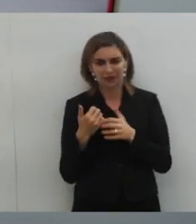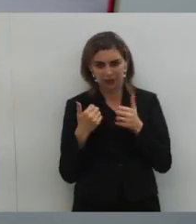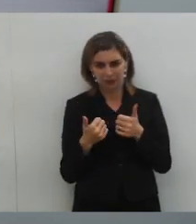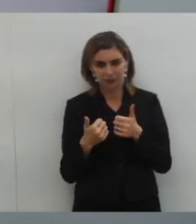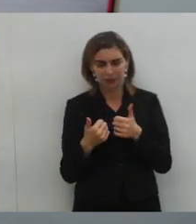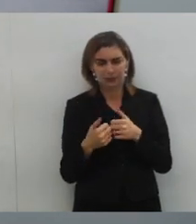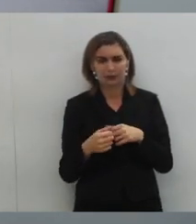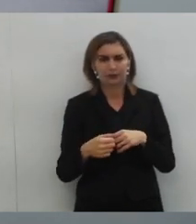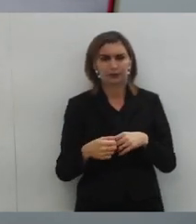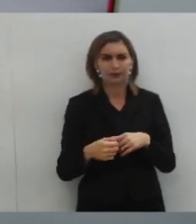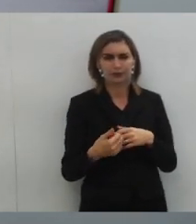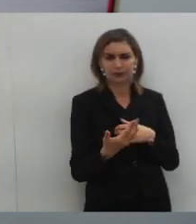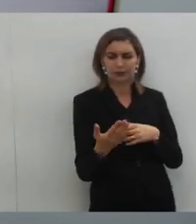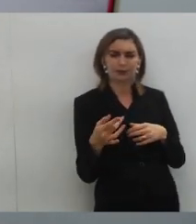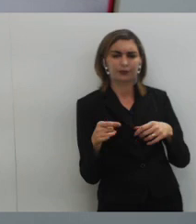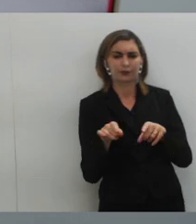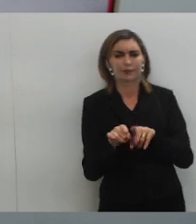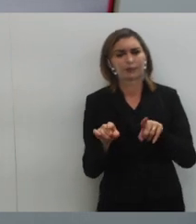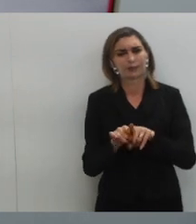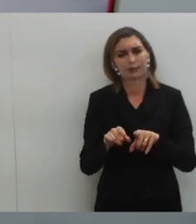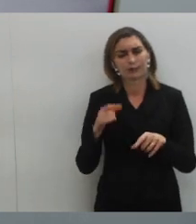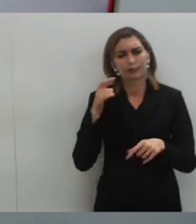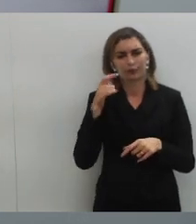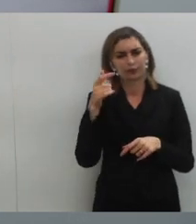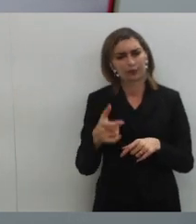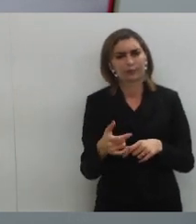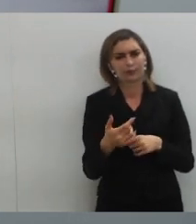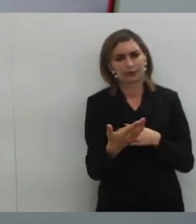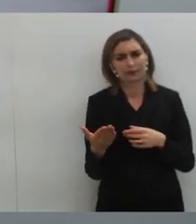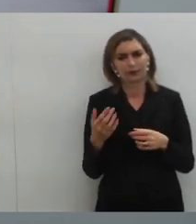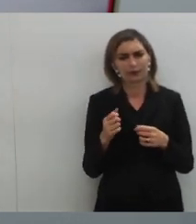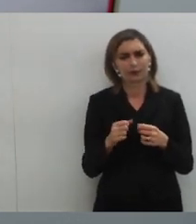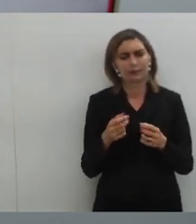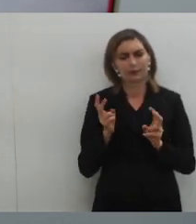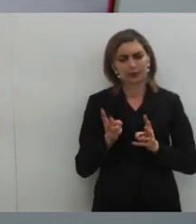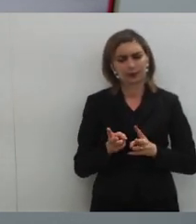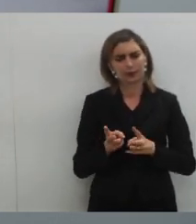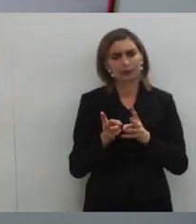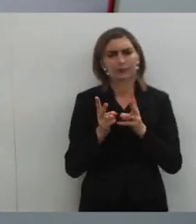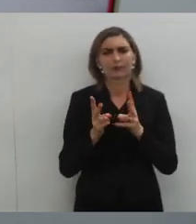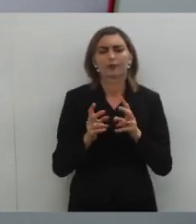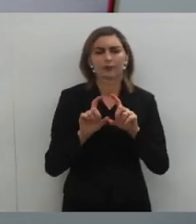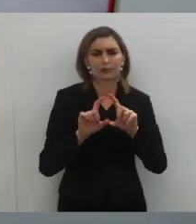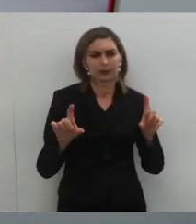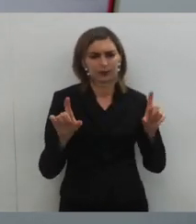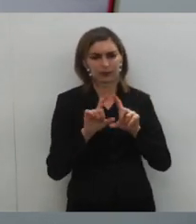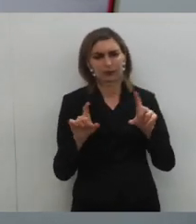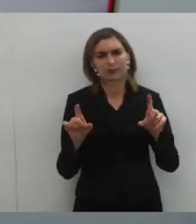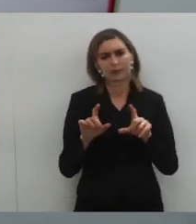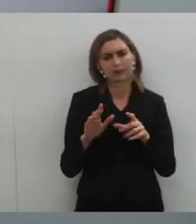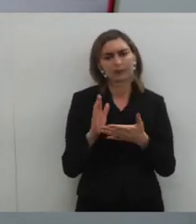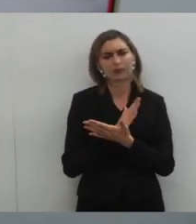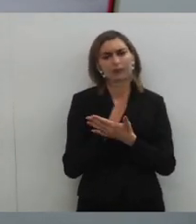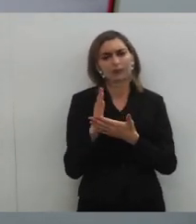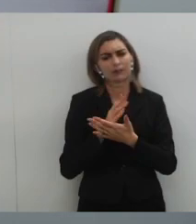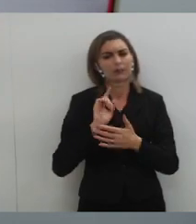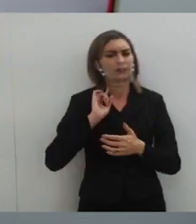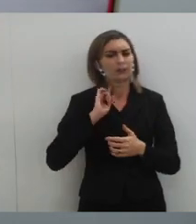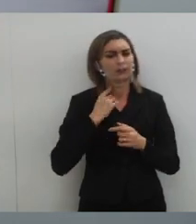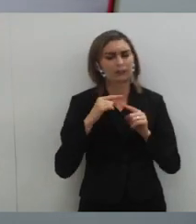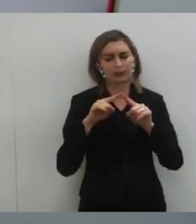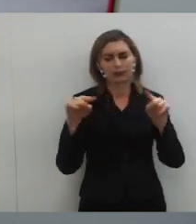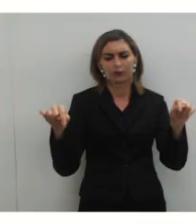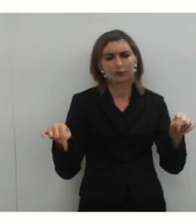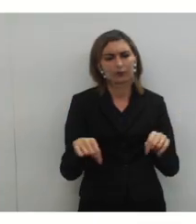bom? E também a intencionalidade disso. Continuando nessa frase, alguém sujou a